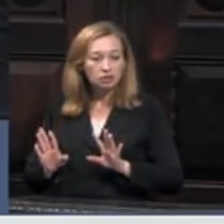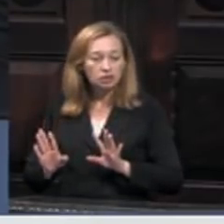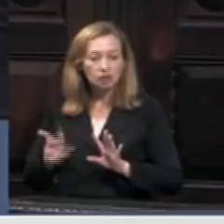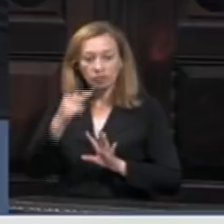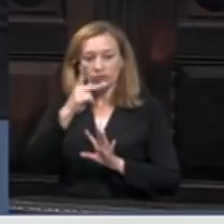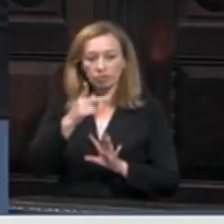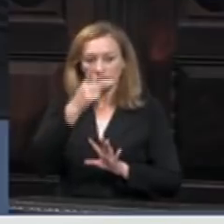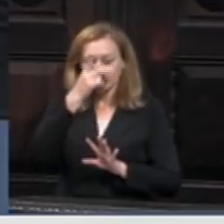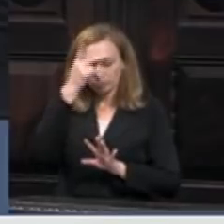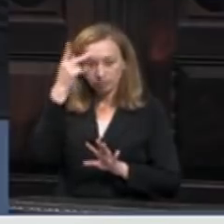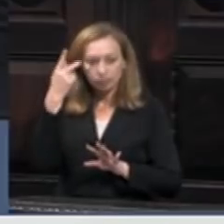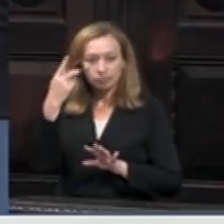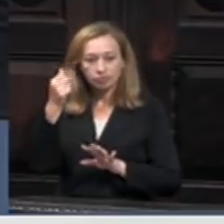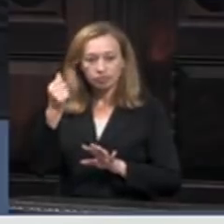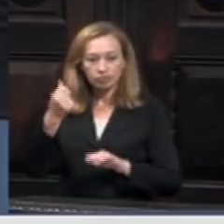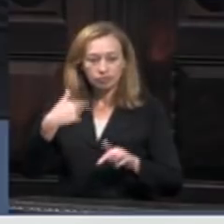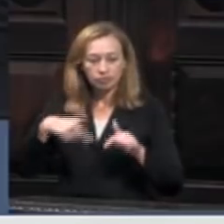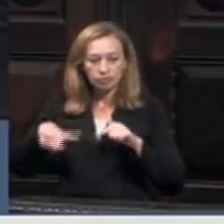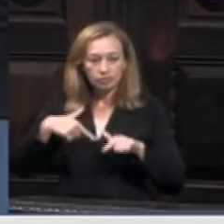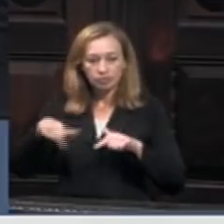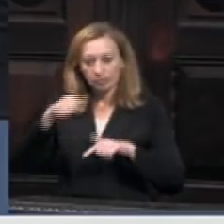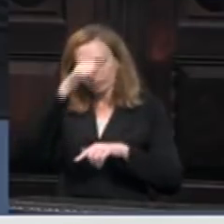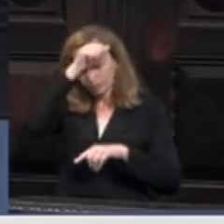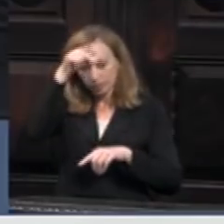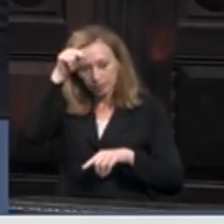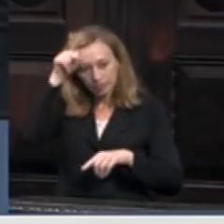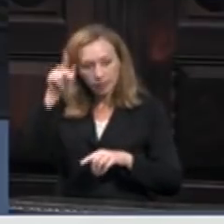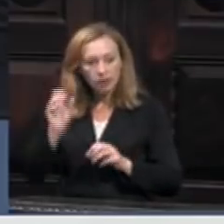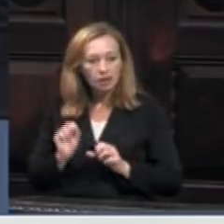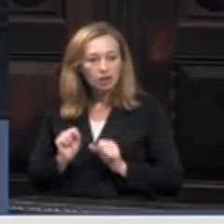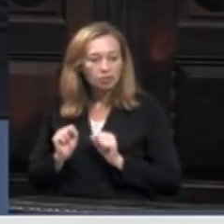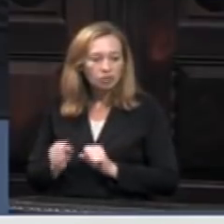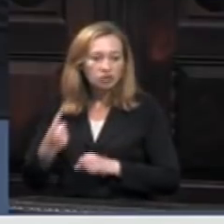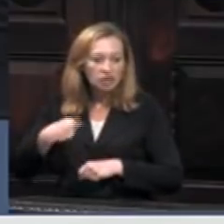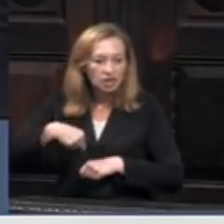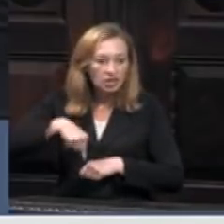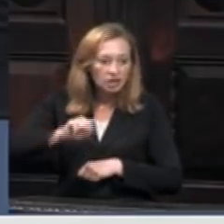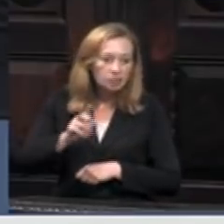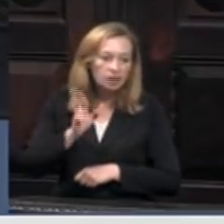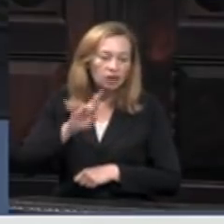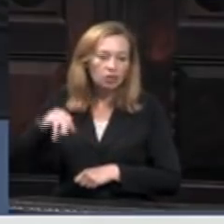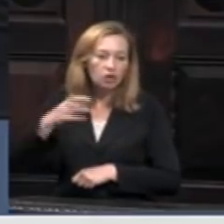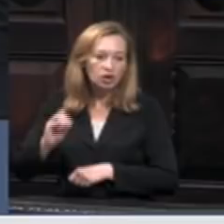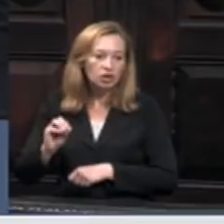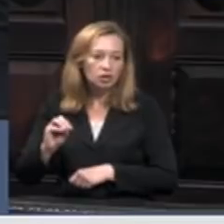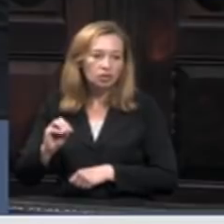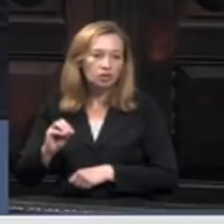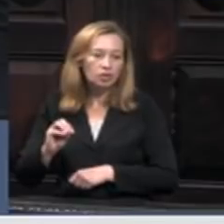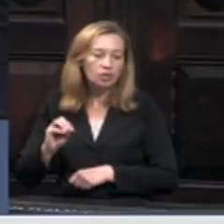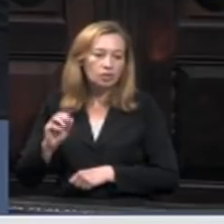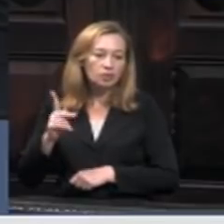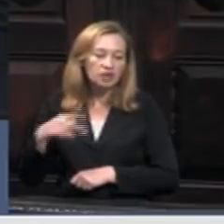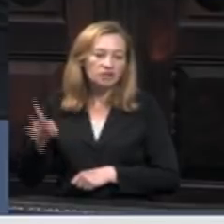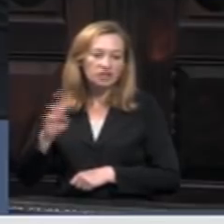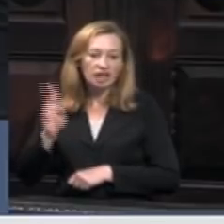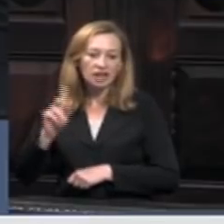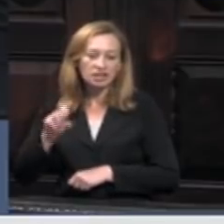servidor poder ir para o Rio Previdência, ele tem que devolver